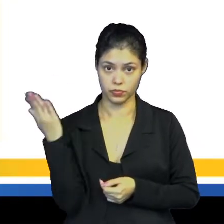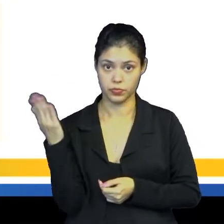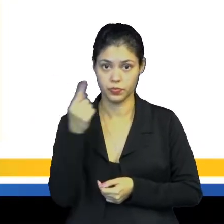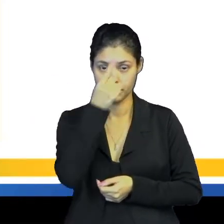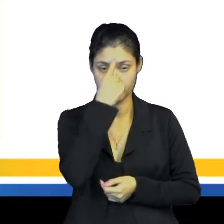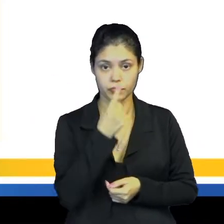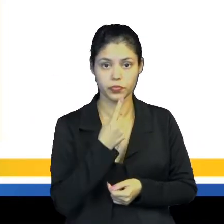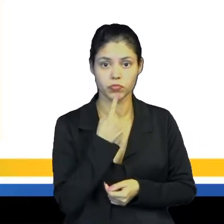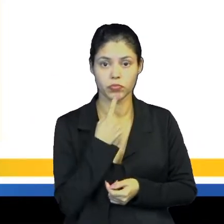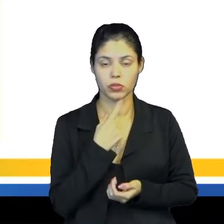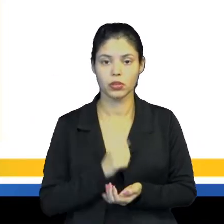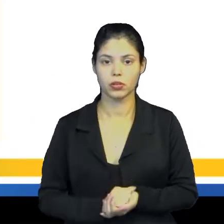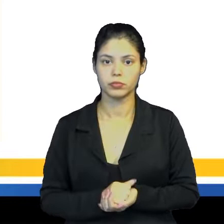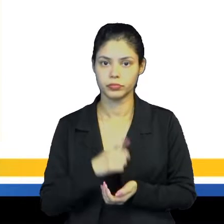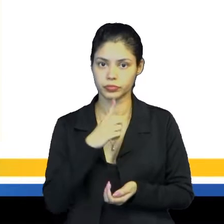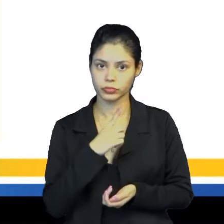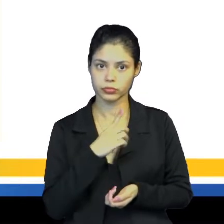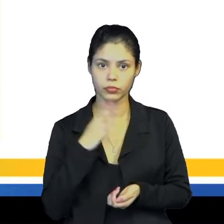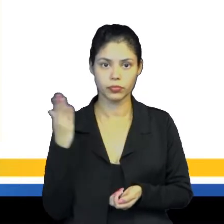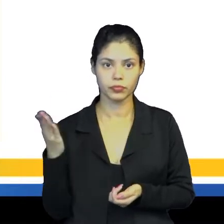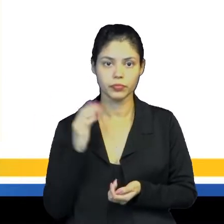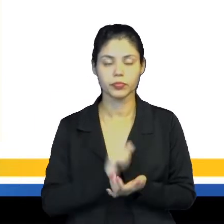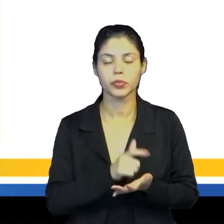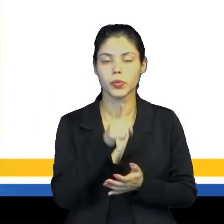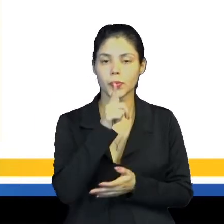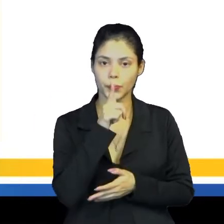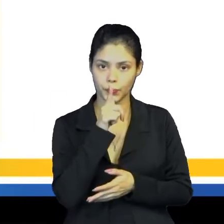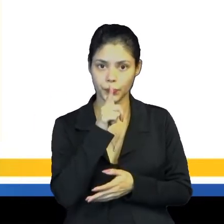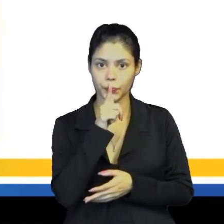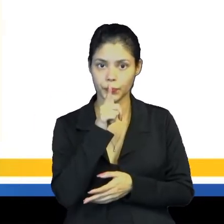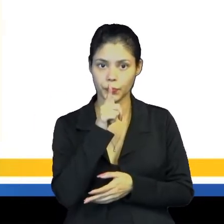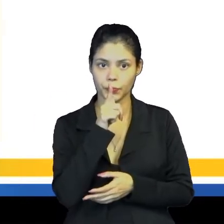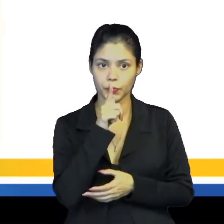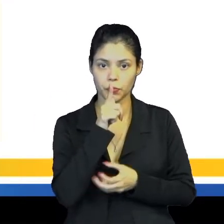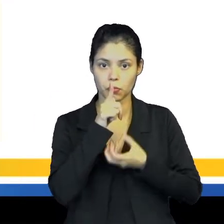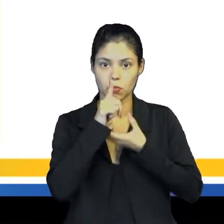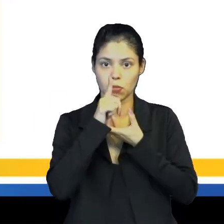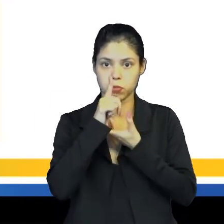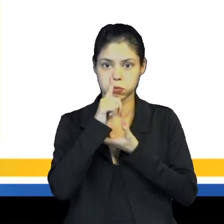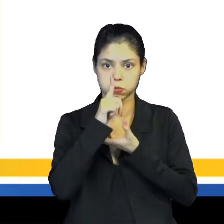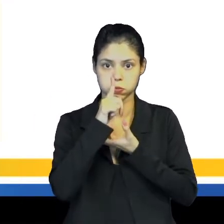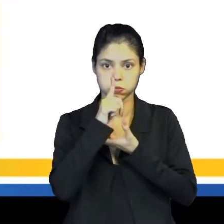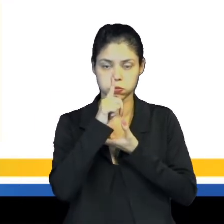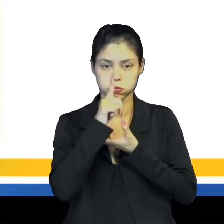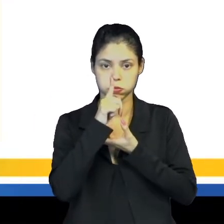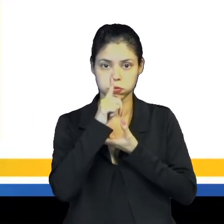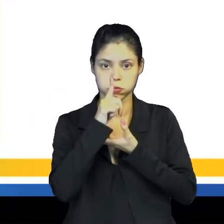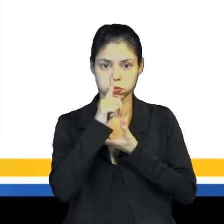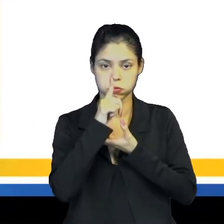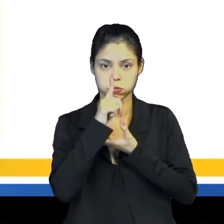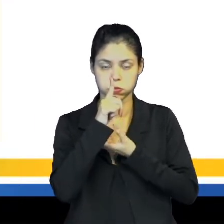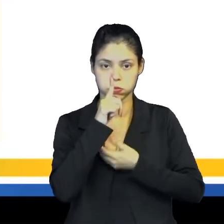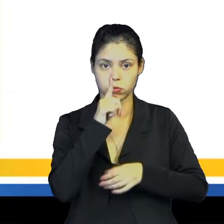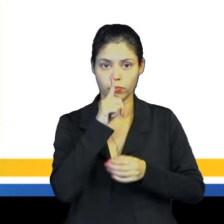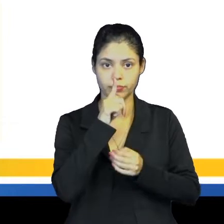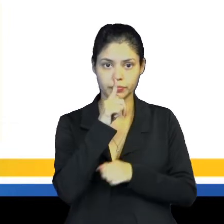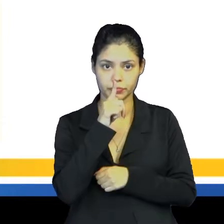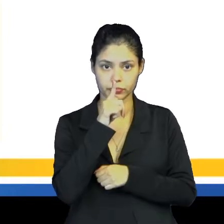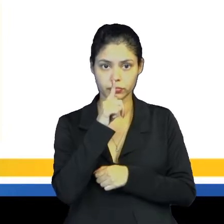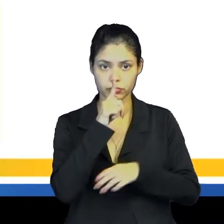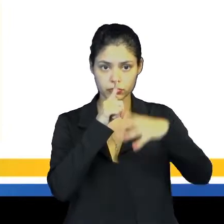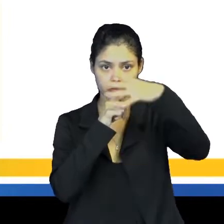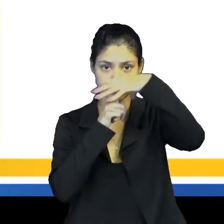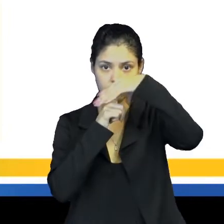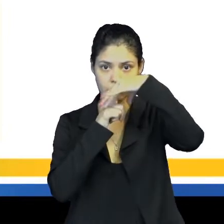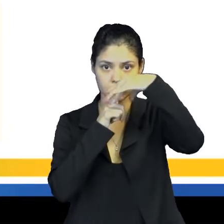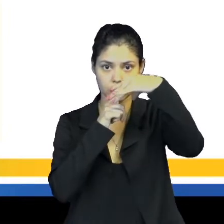figura. Observando a figura, nós temos aí o pênis com o corpo dele. Nós temos aí o prepúcio, que ela é uma